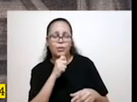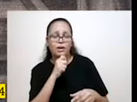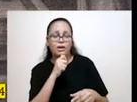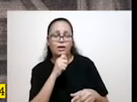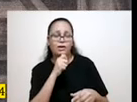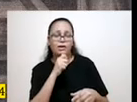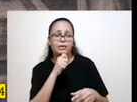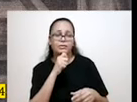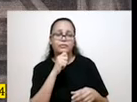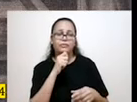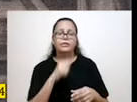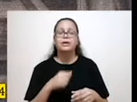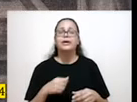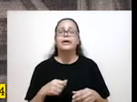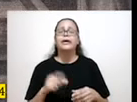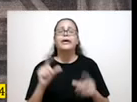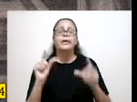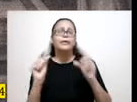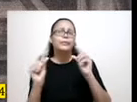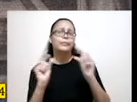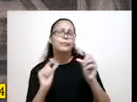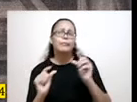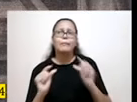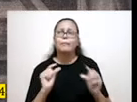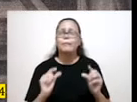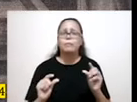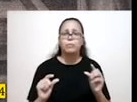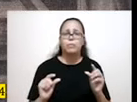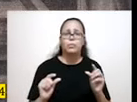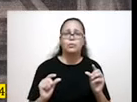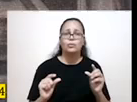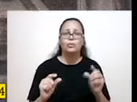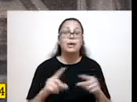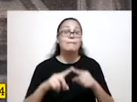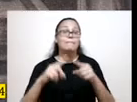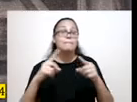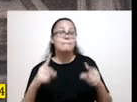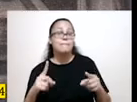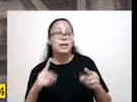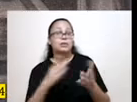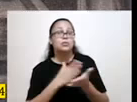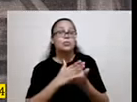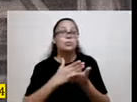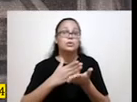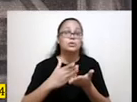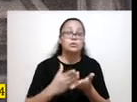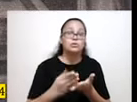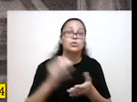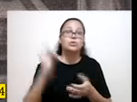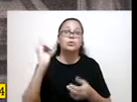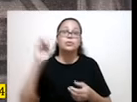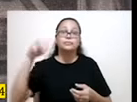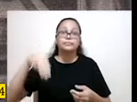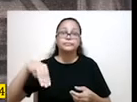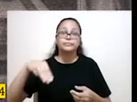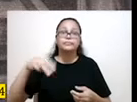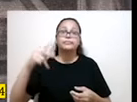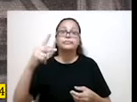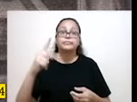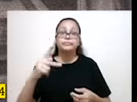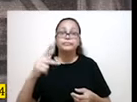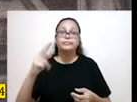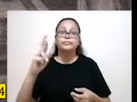circulavam pouquíssimas cópias de cada obra. Com o surgimento da imprensa, letras feitas de chumbo eram posicionadas numa